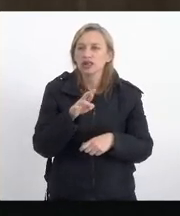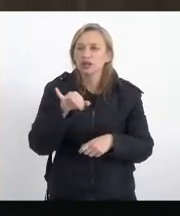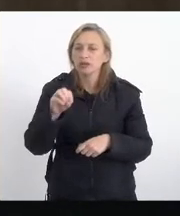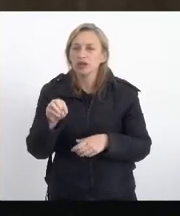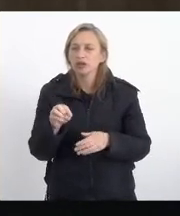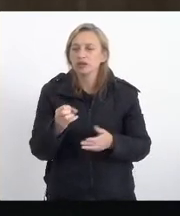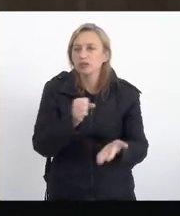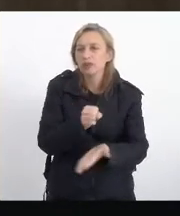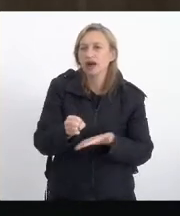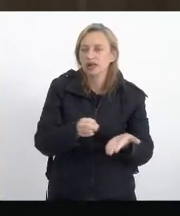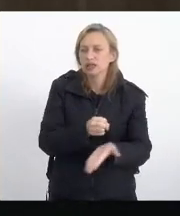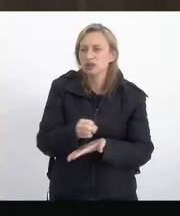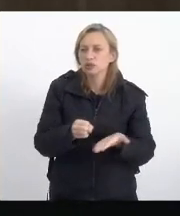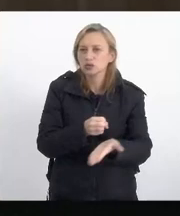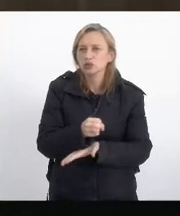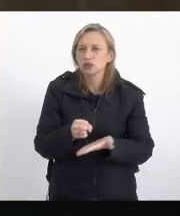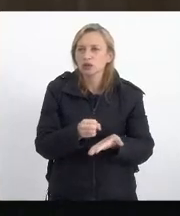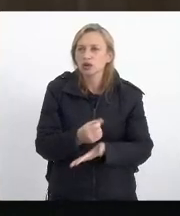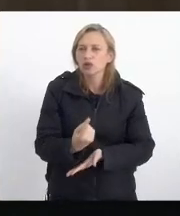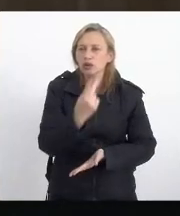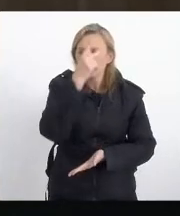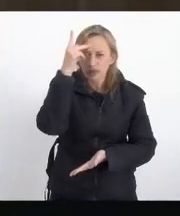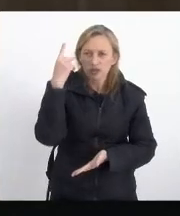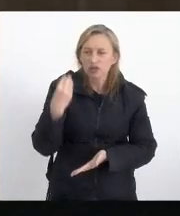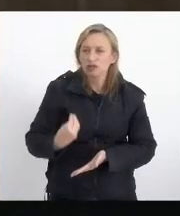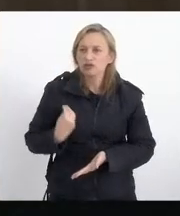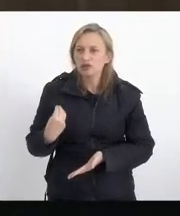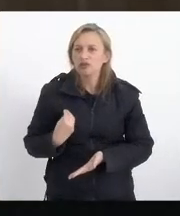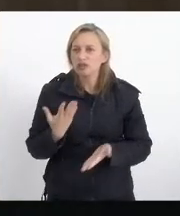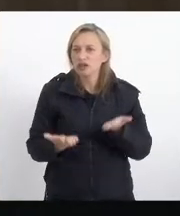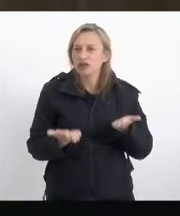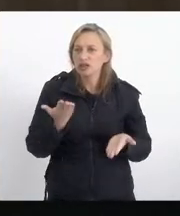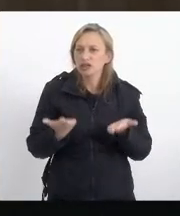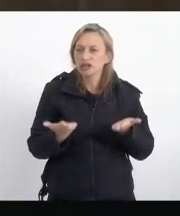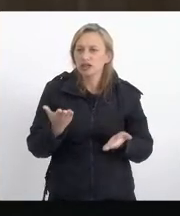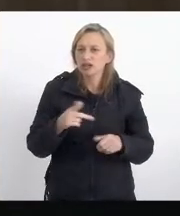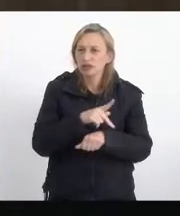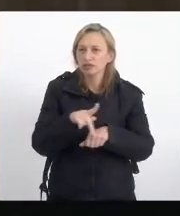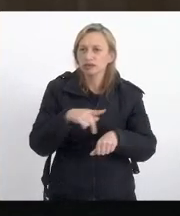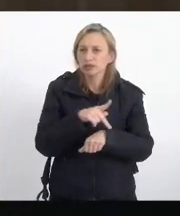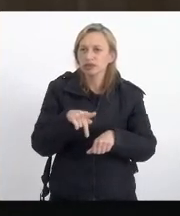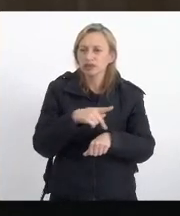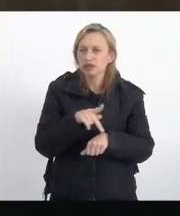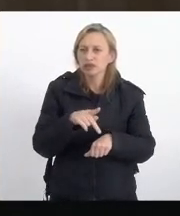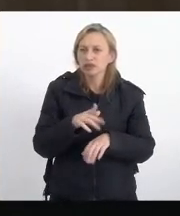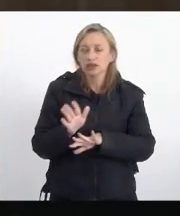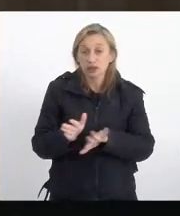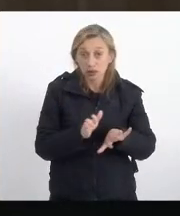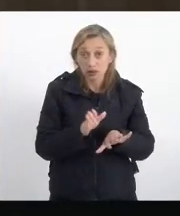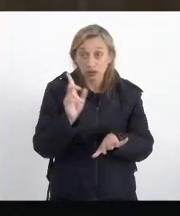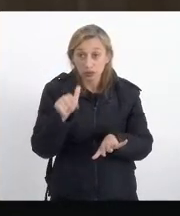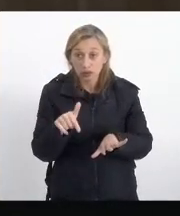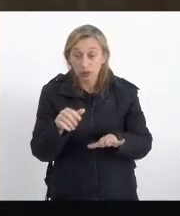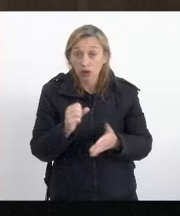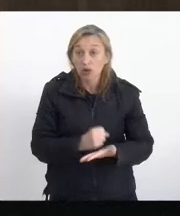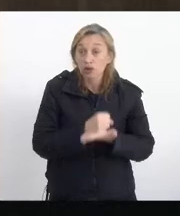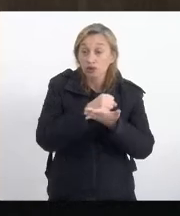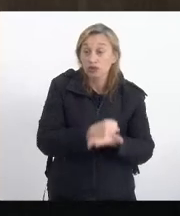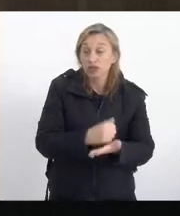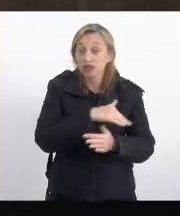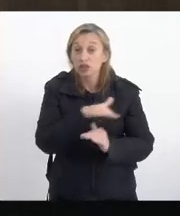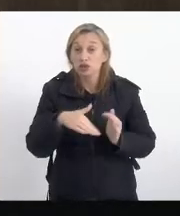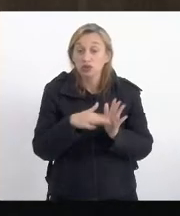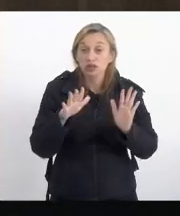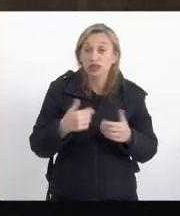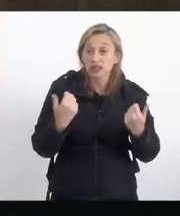que proporciona uma pessoa viver de maneira equilibrada no país. Para concluir, por favor. Sustentar todas as